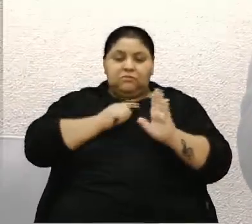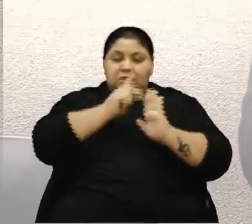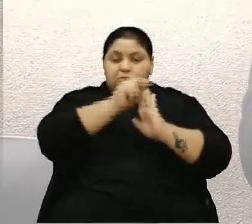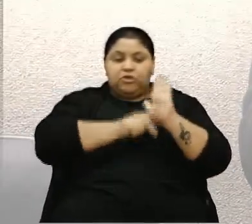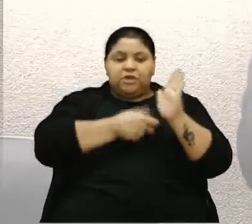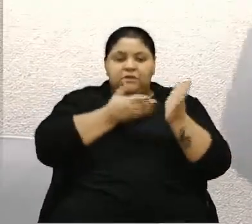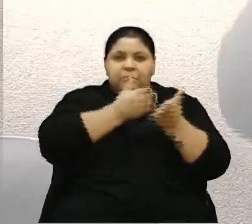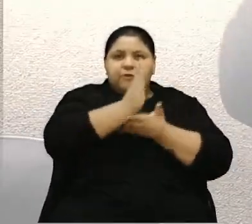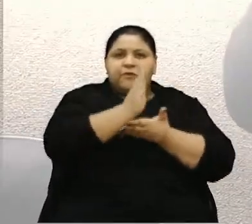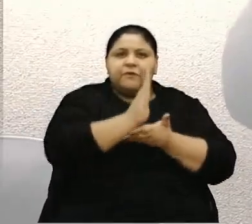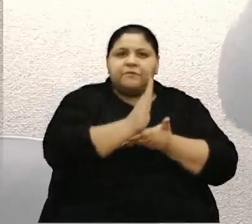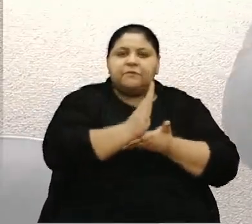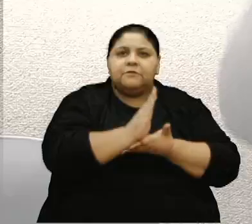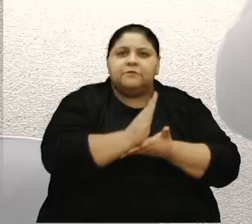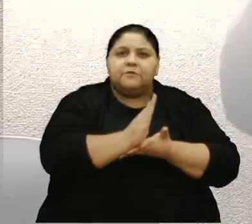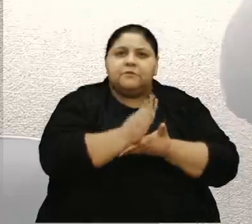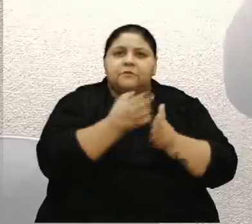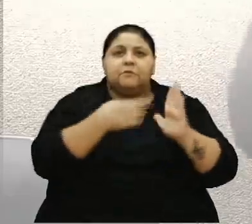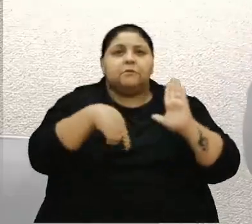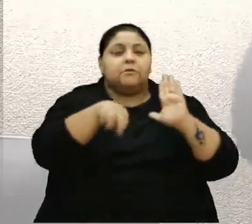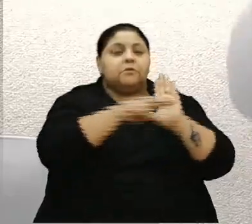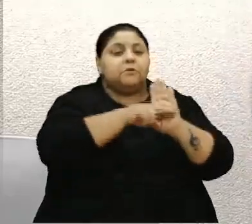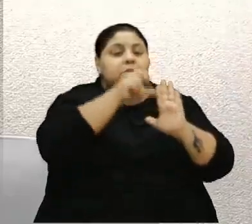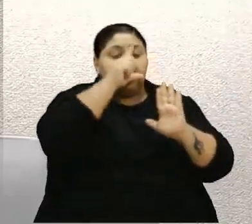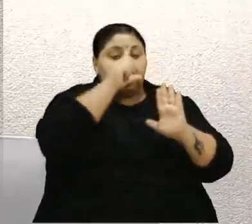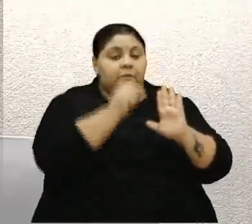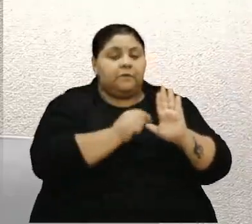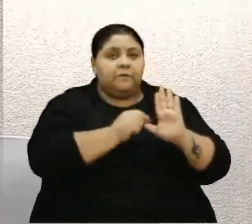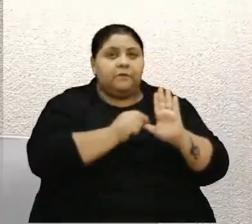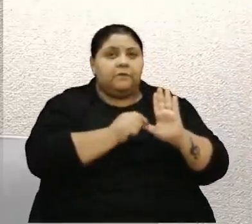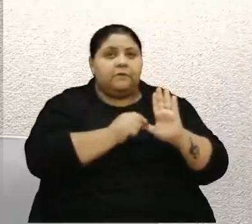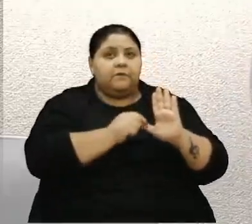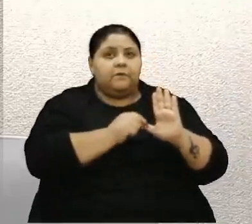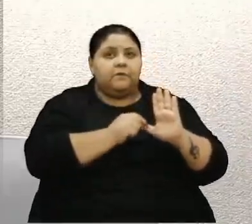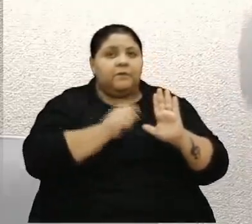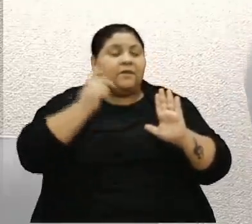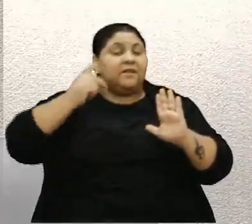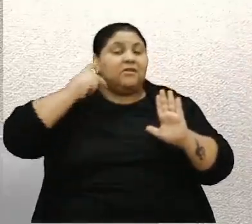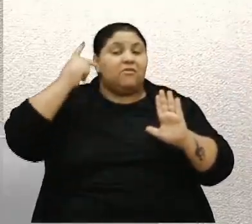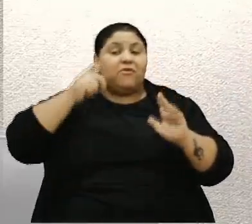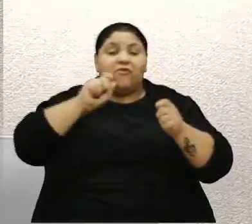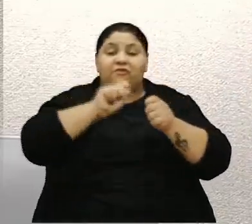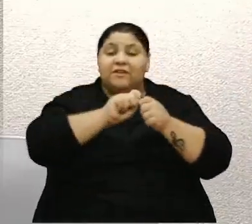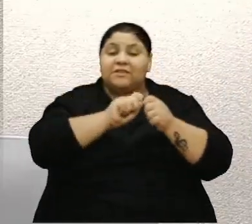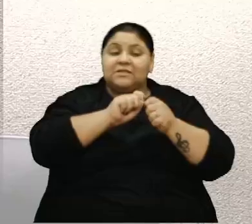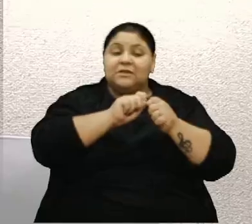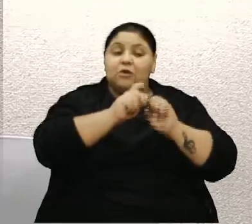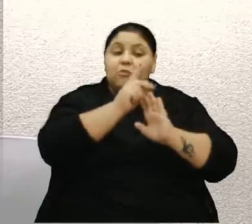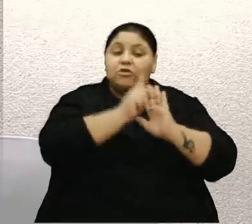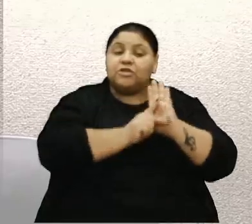aprovado. E o resultado da minha fala é o seguinte: não é político que faz projeto.